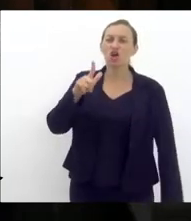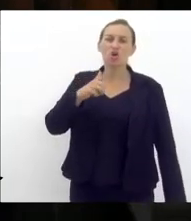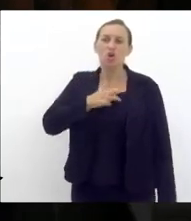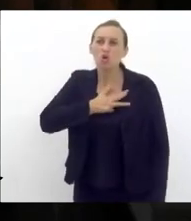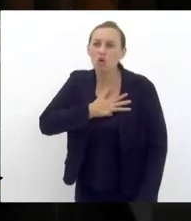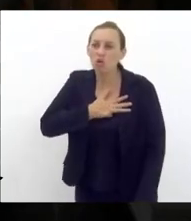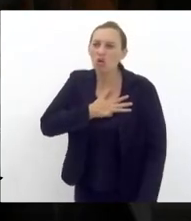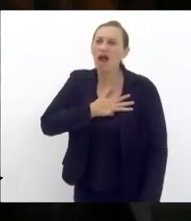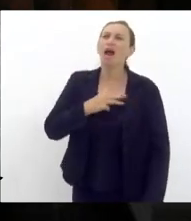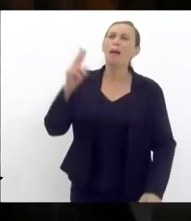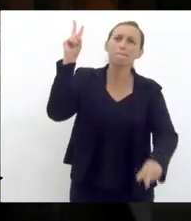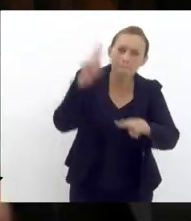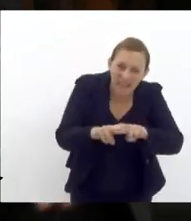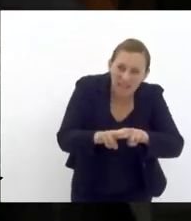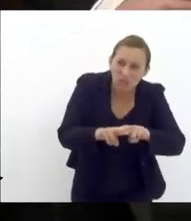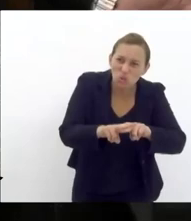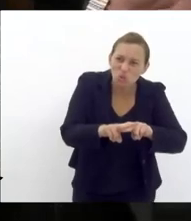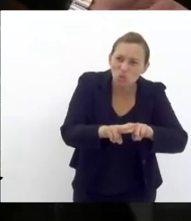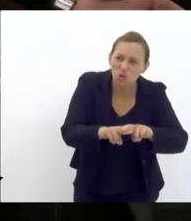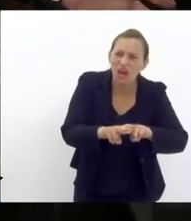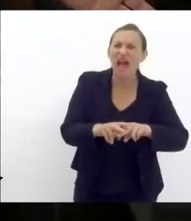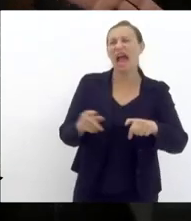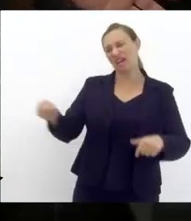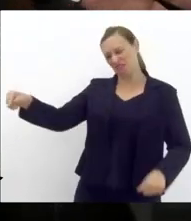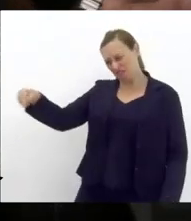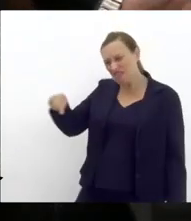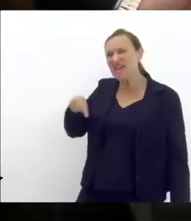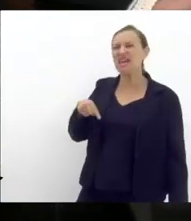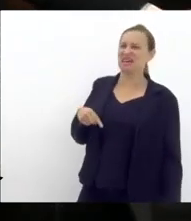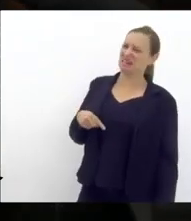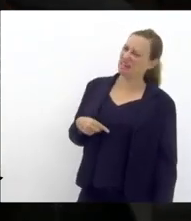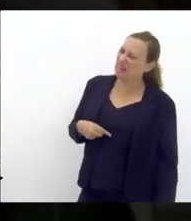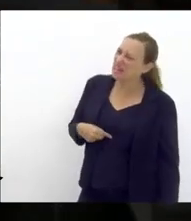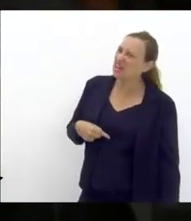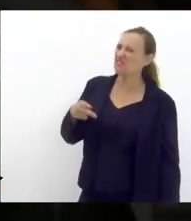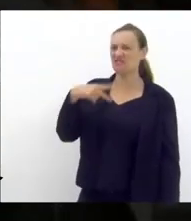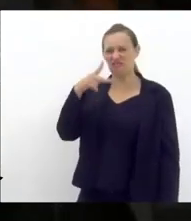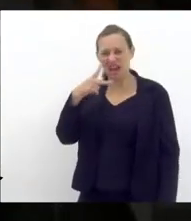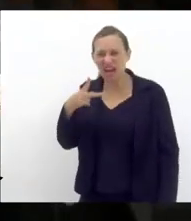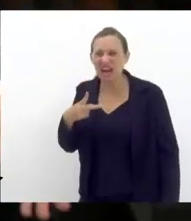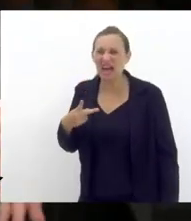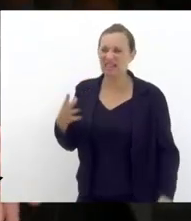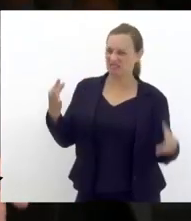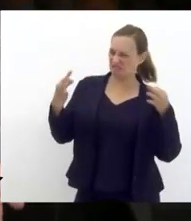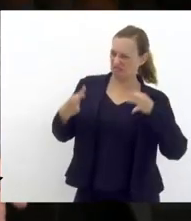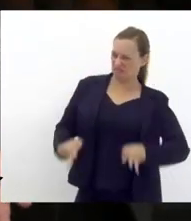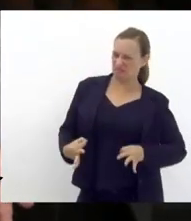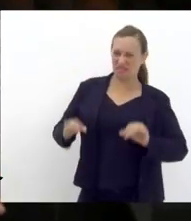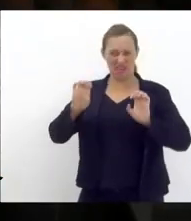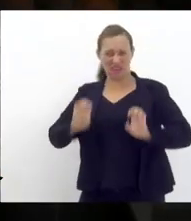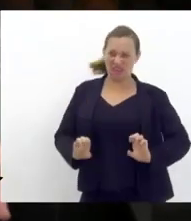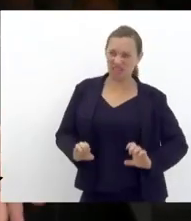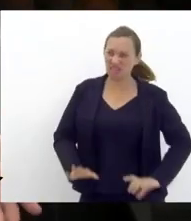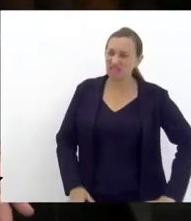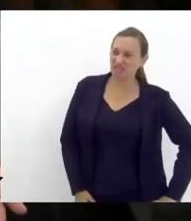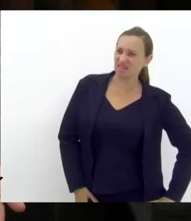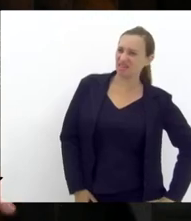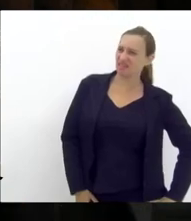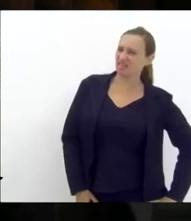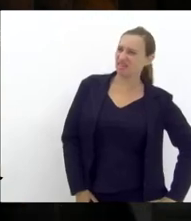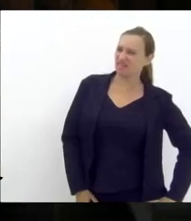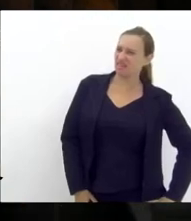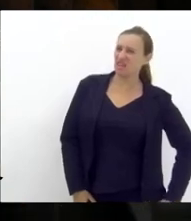Lula da Silva preso e quer vir para cá falar de moralidade anticorrupção